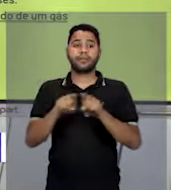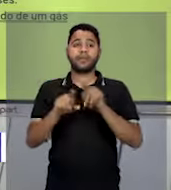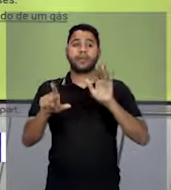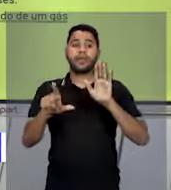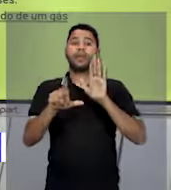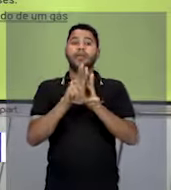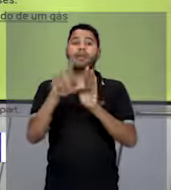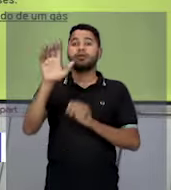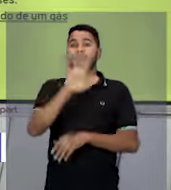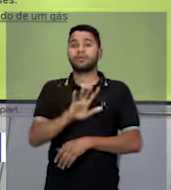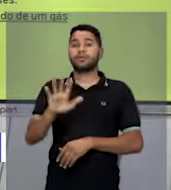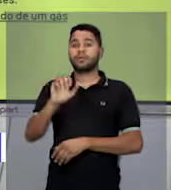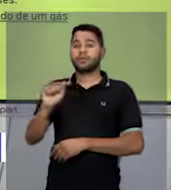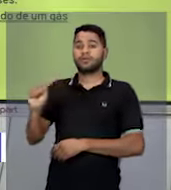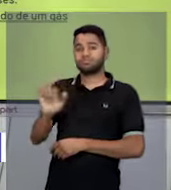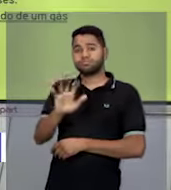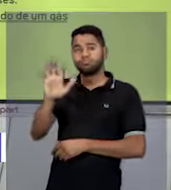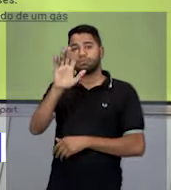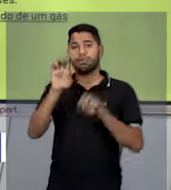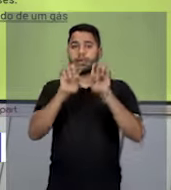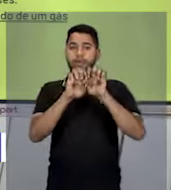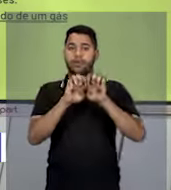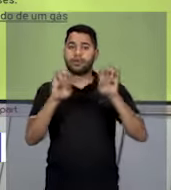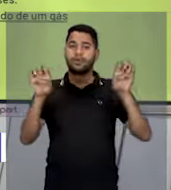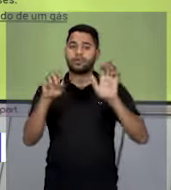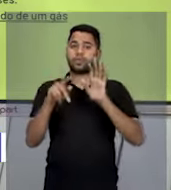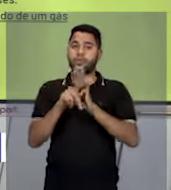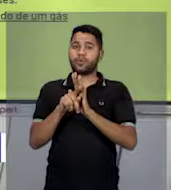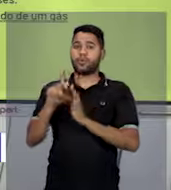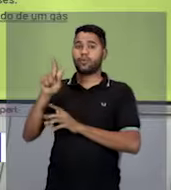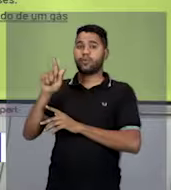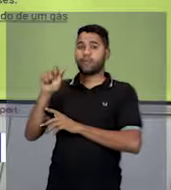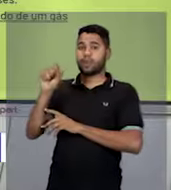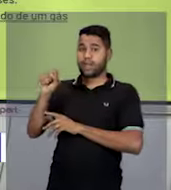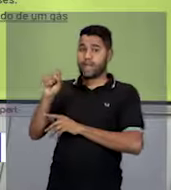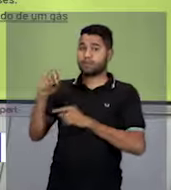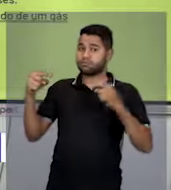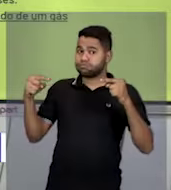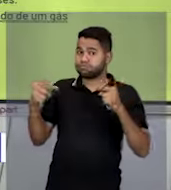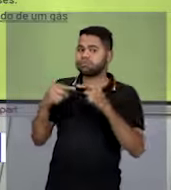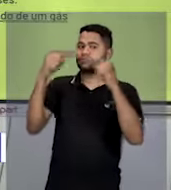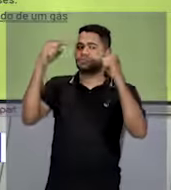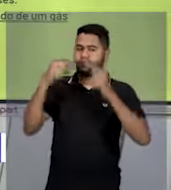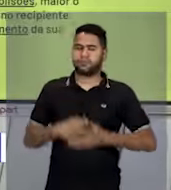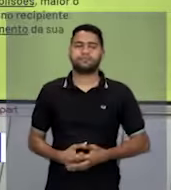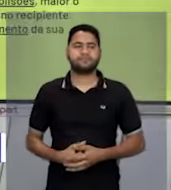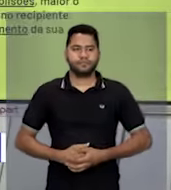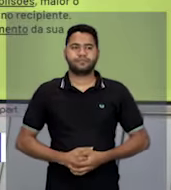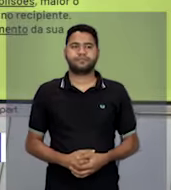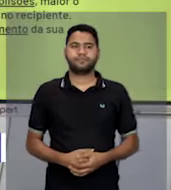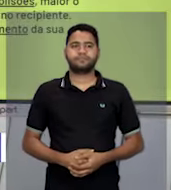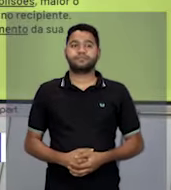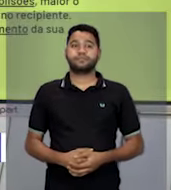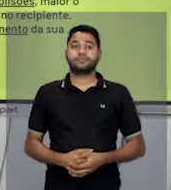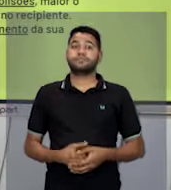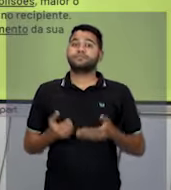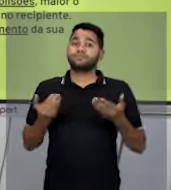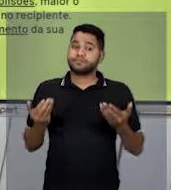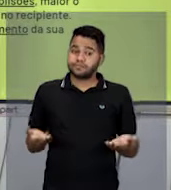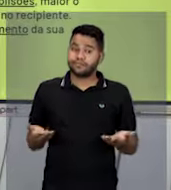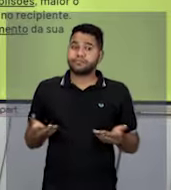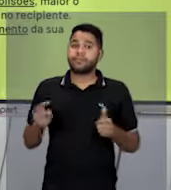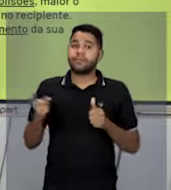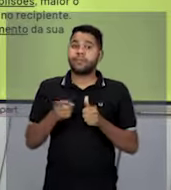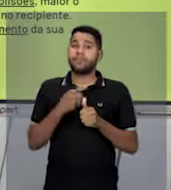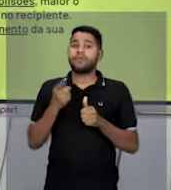dos gases e a equação de um estado de um gás ideal. Vamos lá. Bom, a